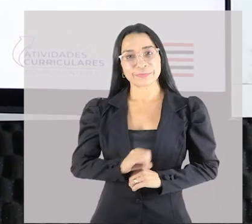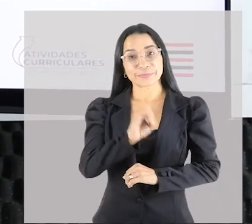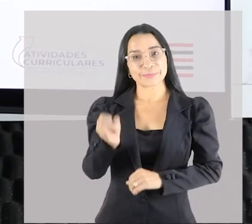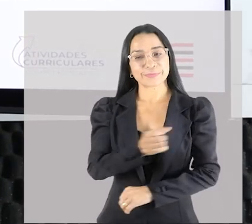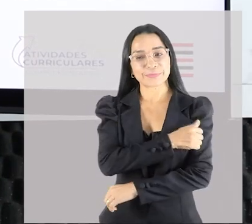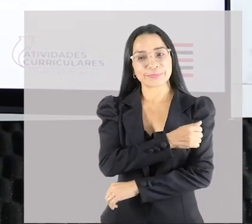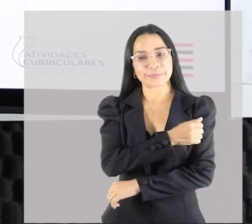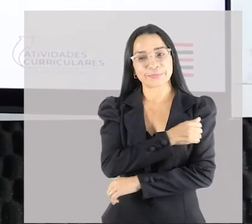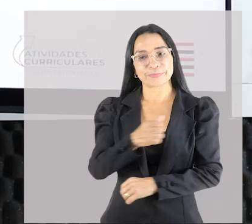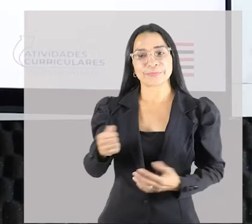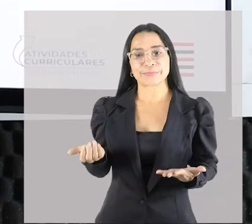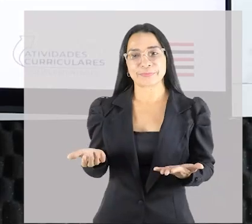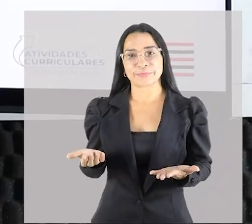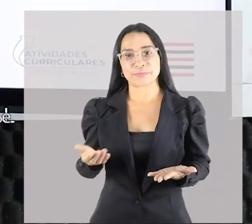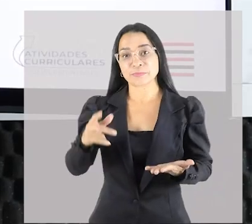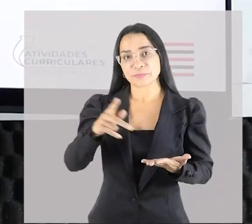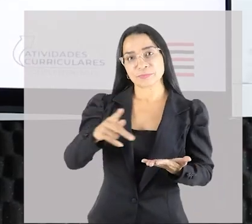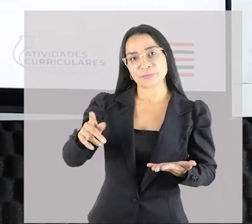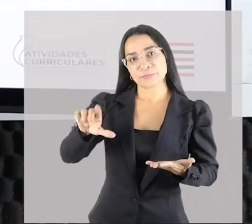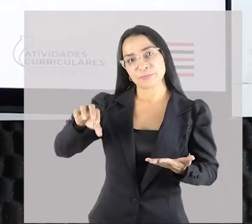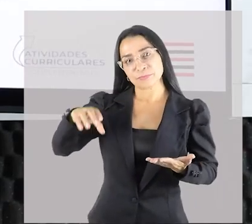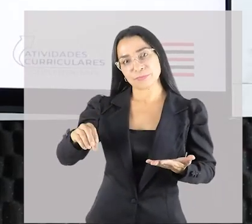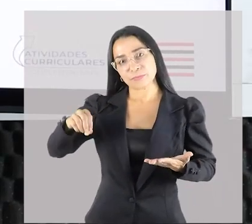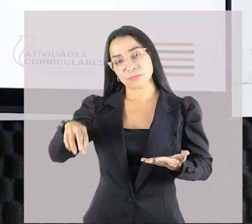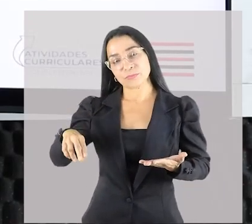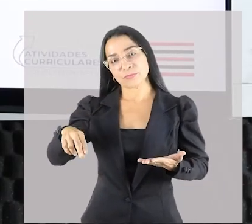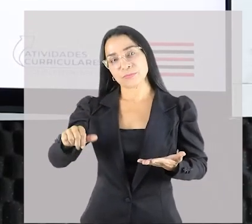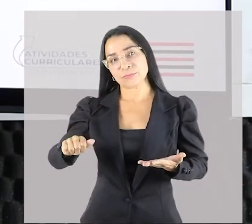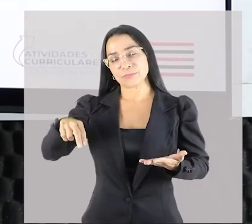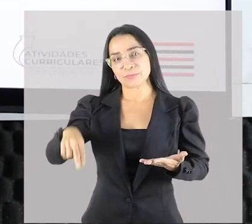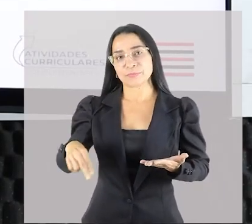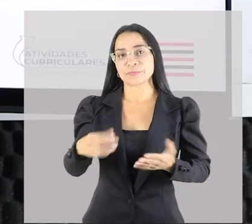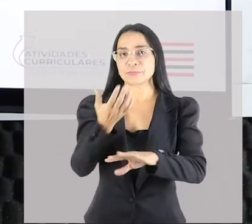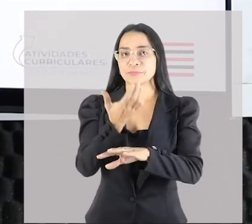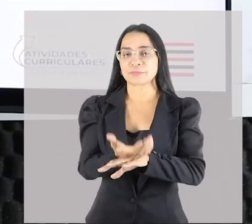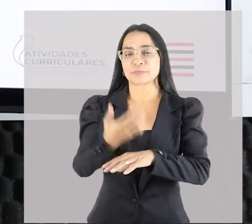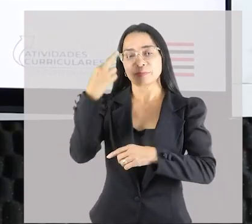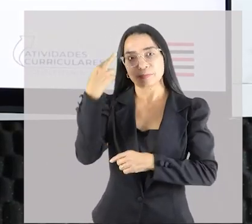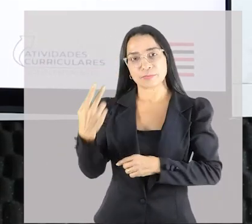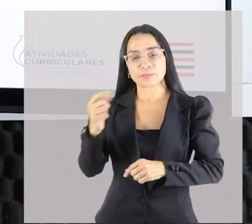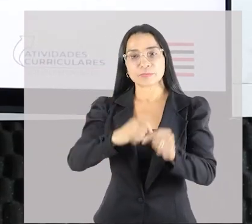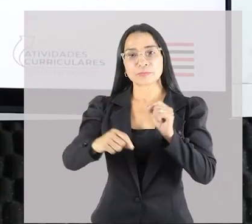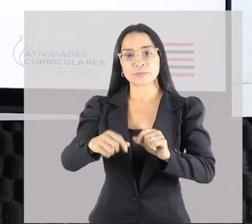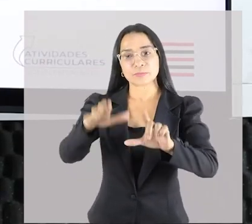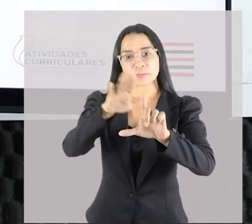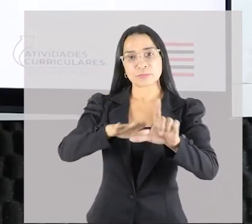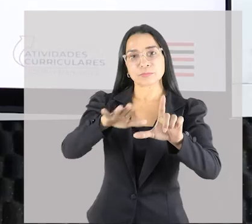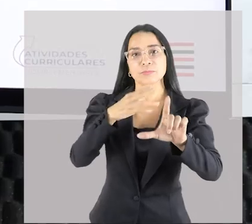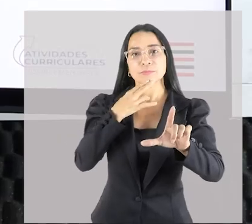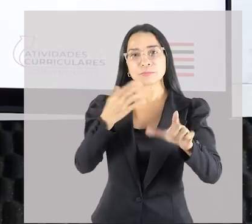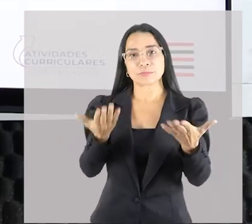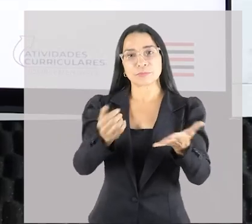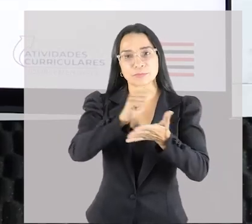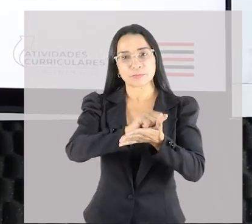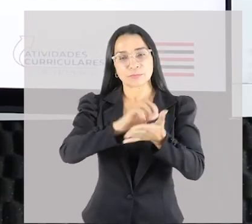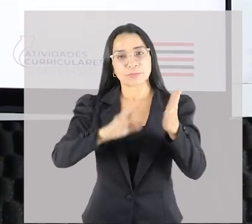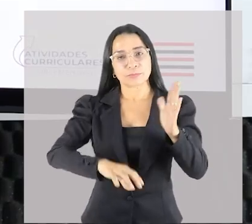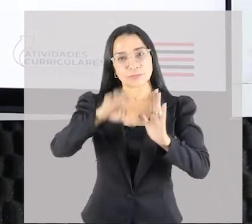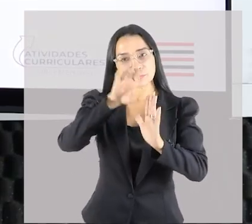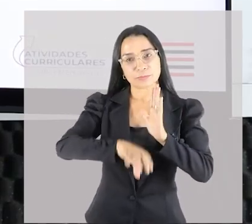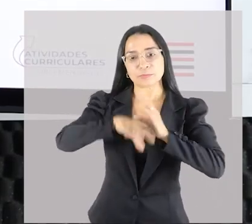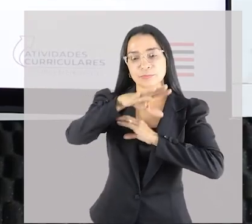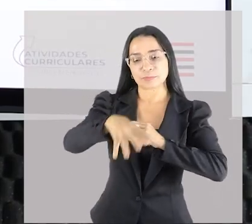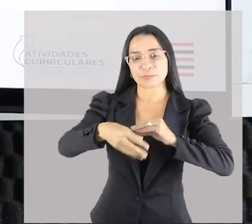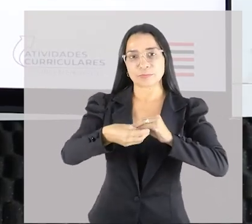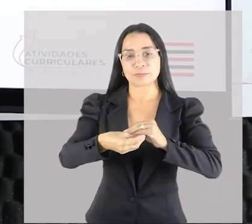Olá, estudante! Chegando o professor Leonan Rodrigues de História aqui na plataforma Gonçalves Dias com as atividades